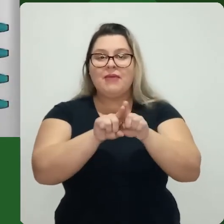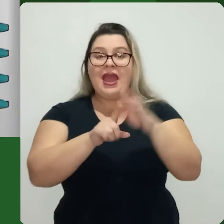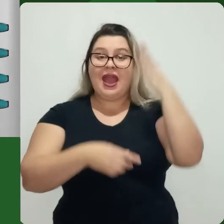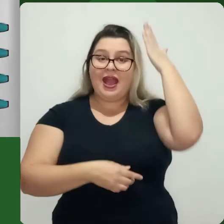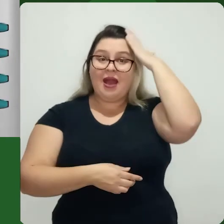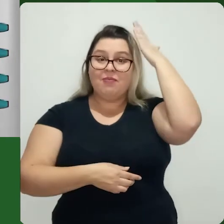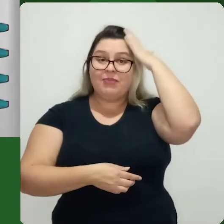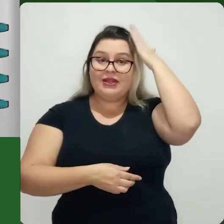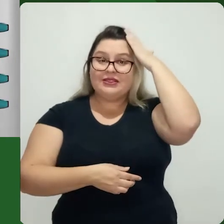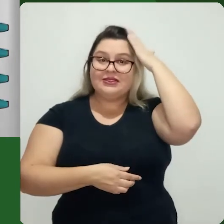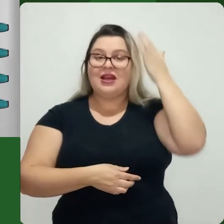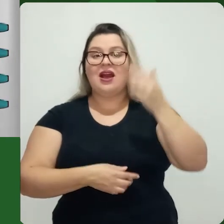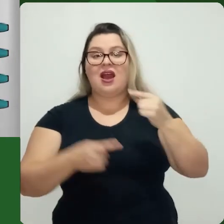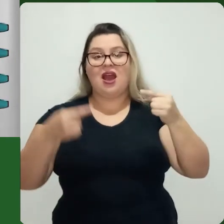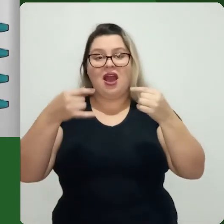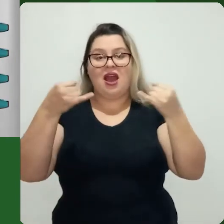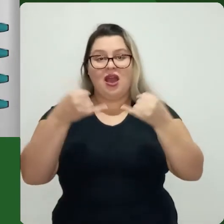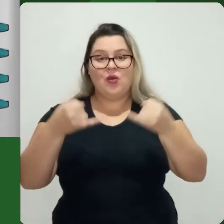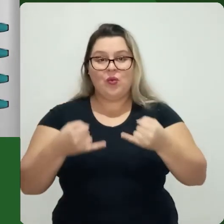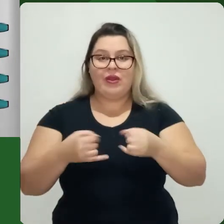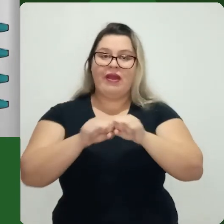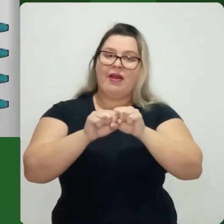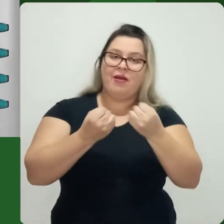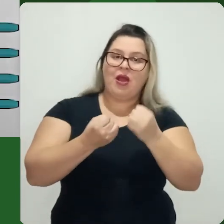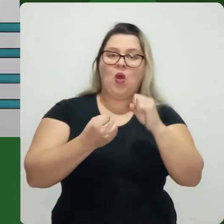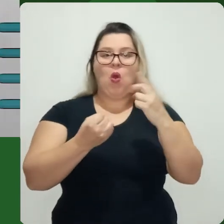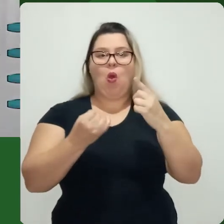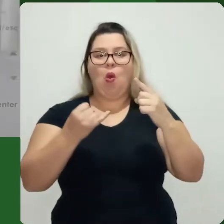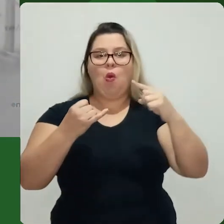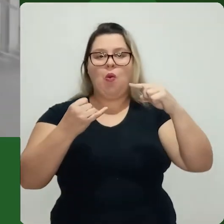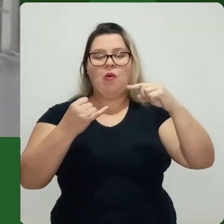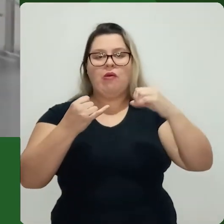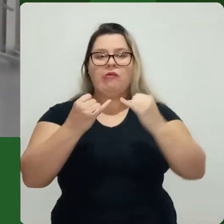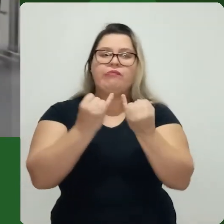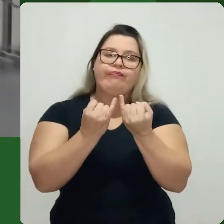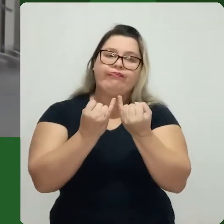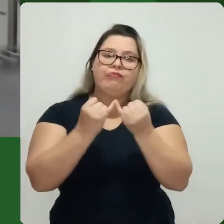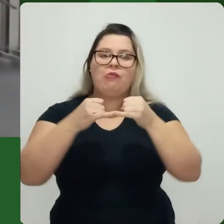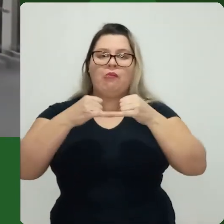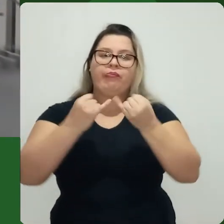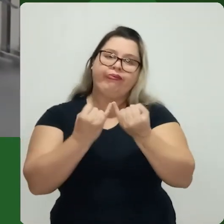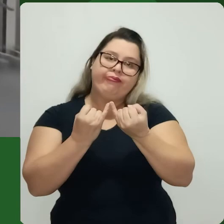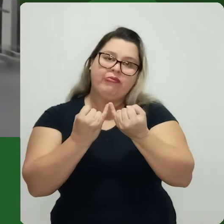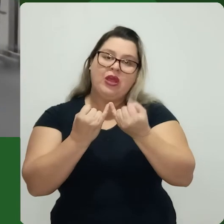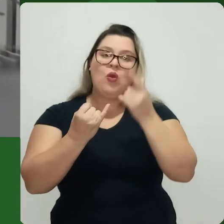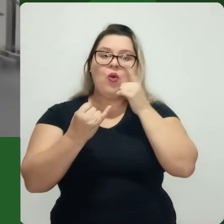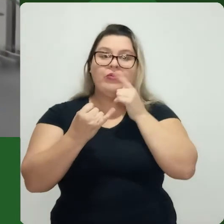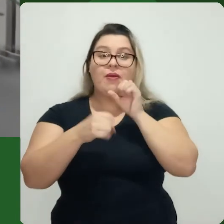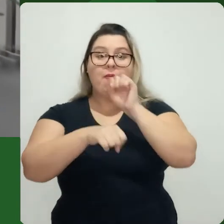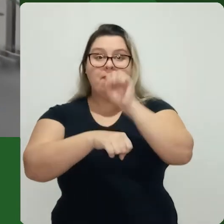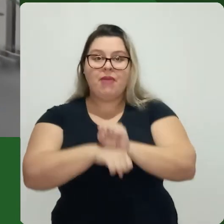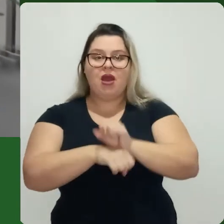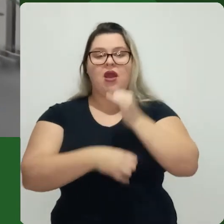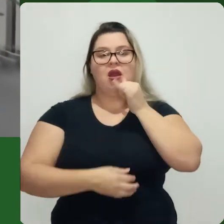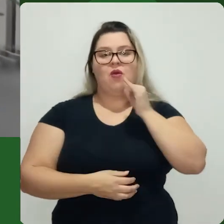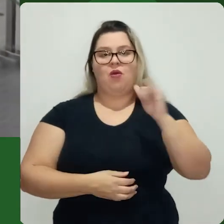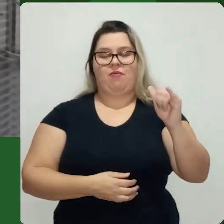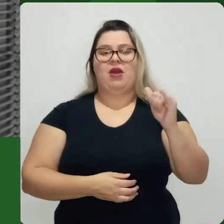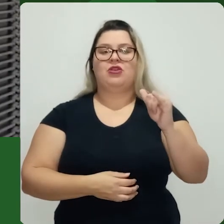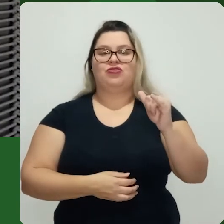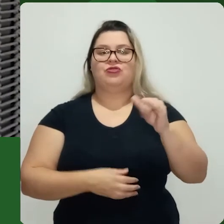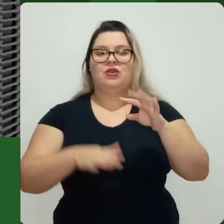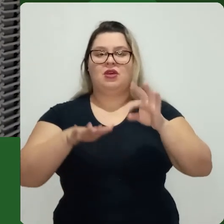imediatamente cabeças de agulhas quebradas ou tortas, acionando o sistema de parada automática do tear,